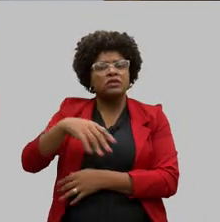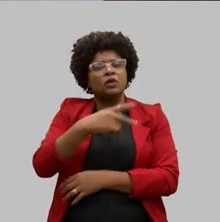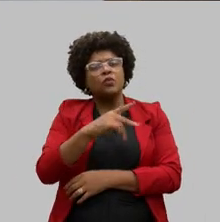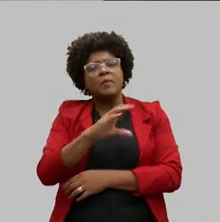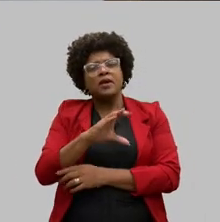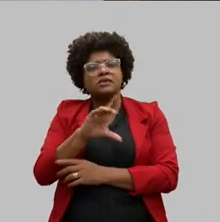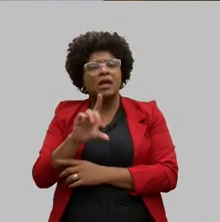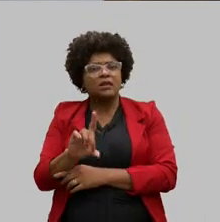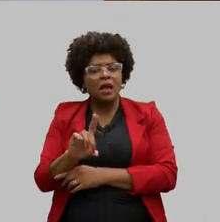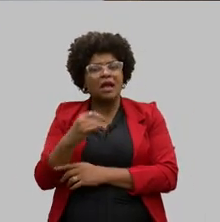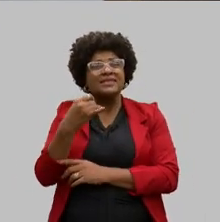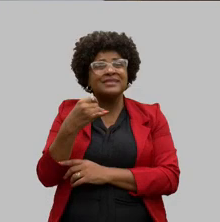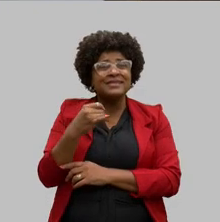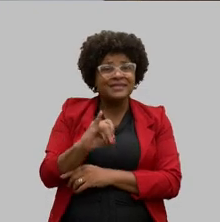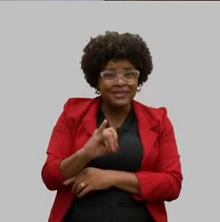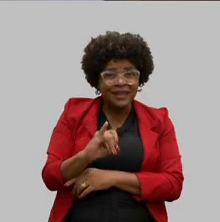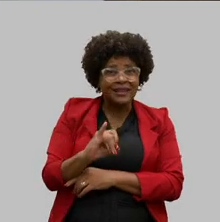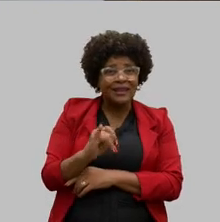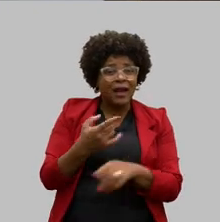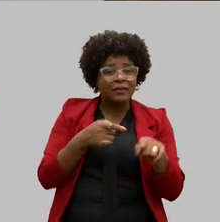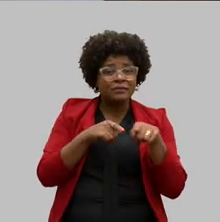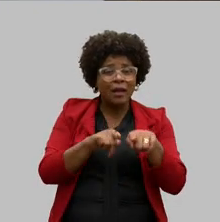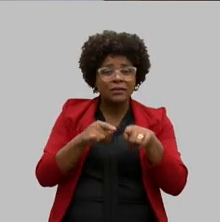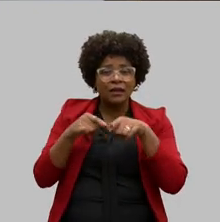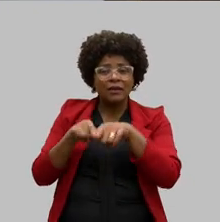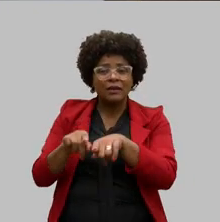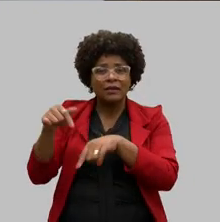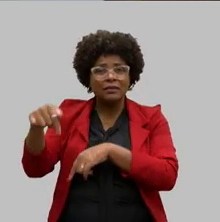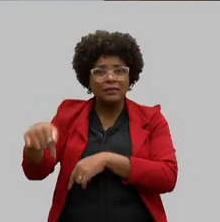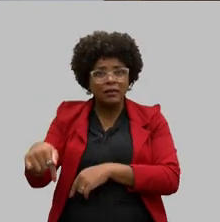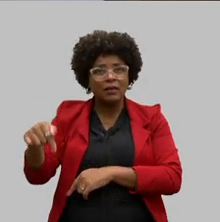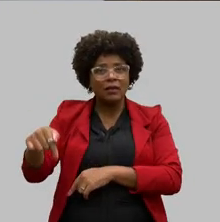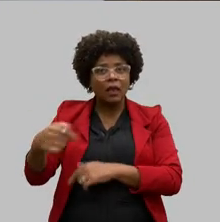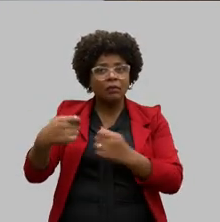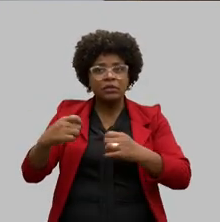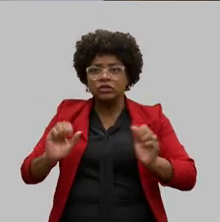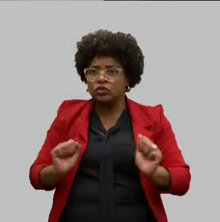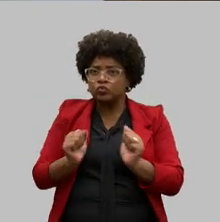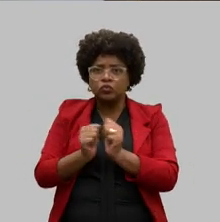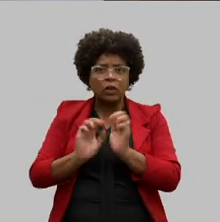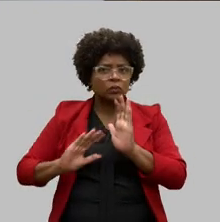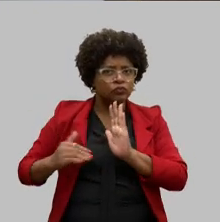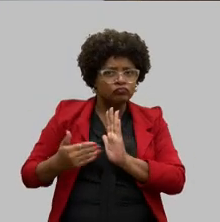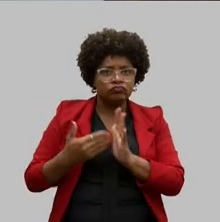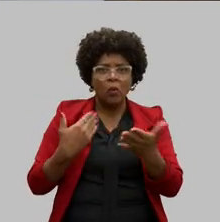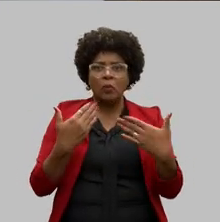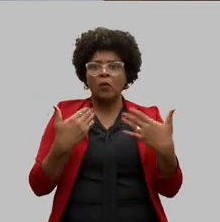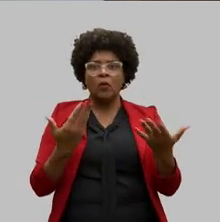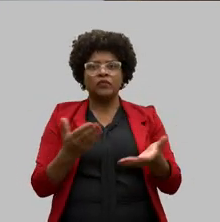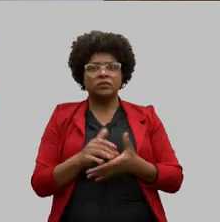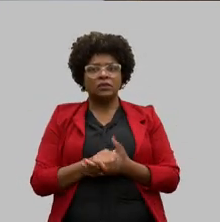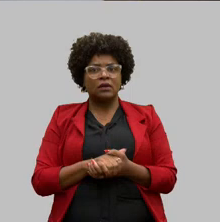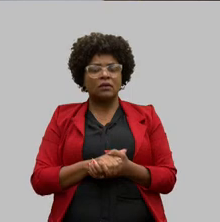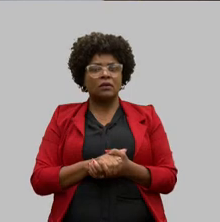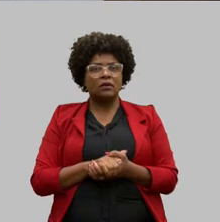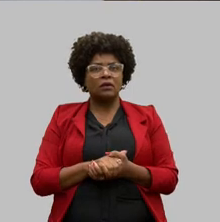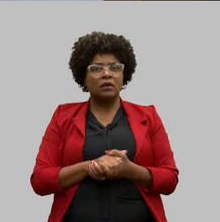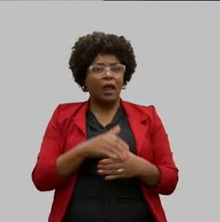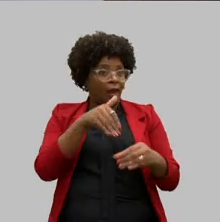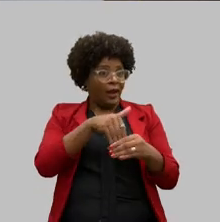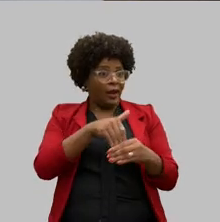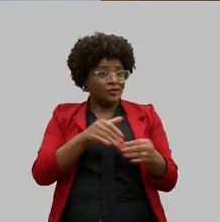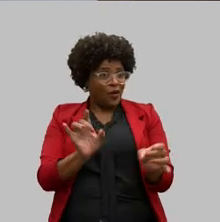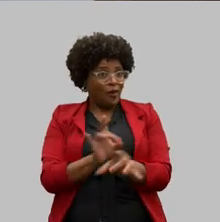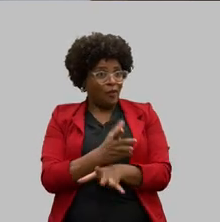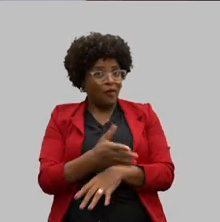os entes Federados e aí precisa conversar todo mundo junto acabou a eleição passou